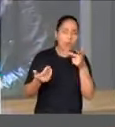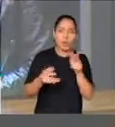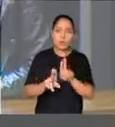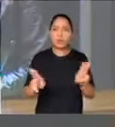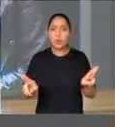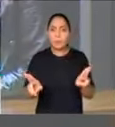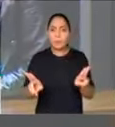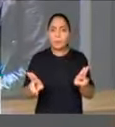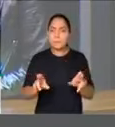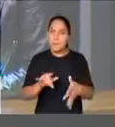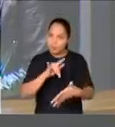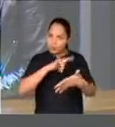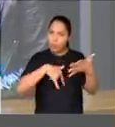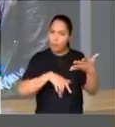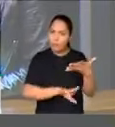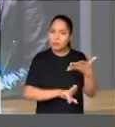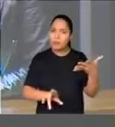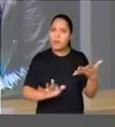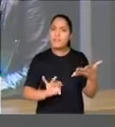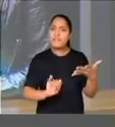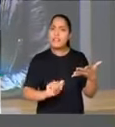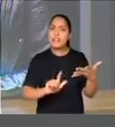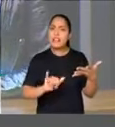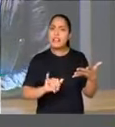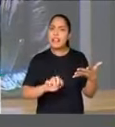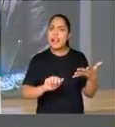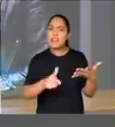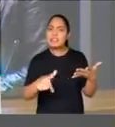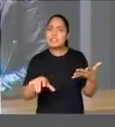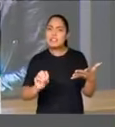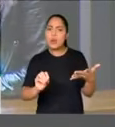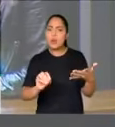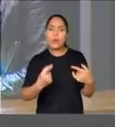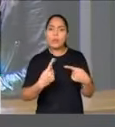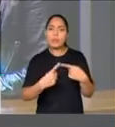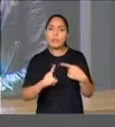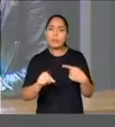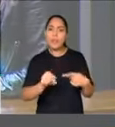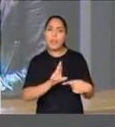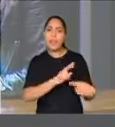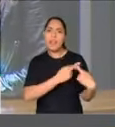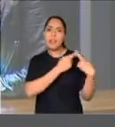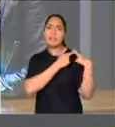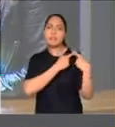lá filiação. Por que que não tem ainda responsável 1, responsável 2?